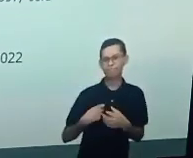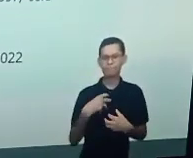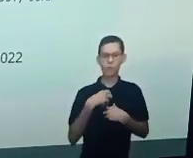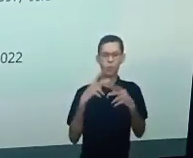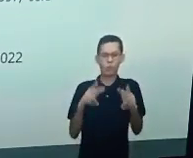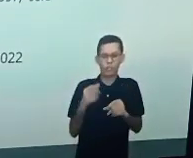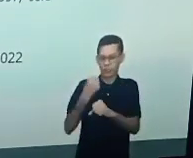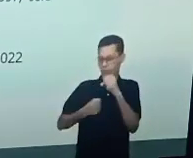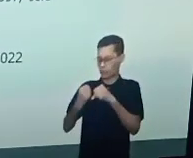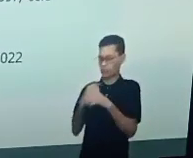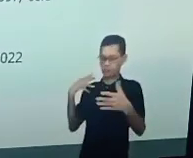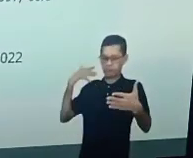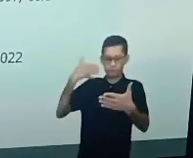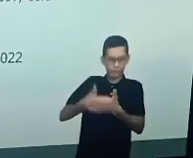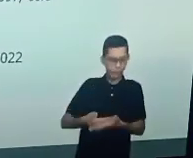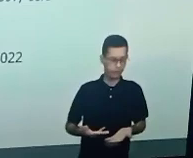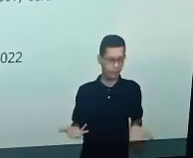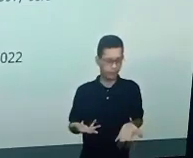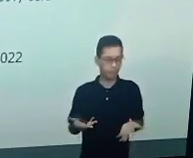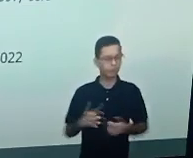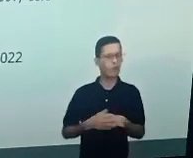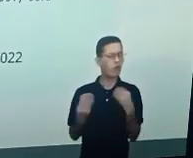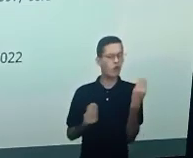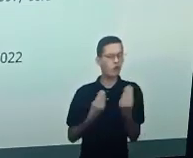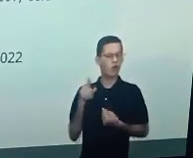passado. O que eles podem